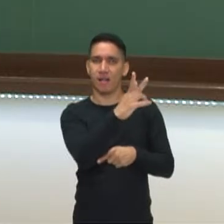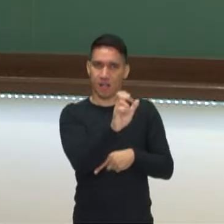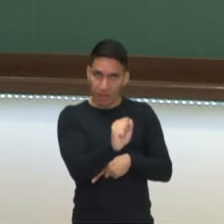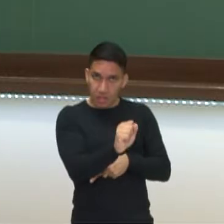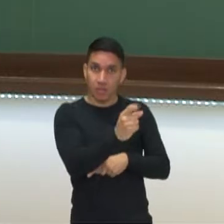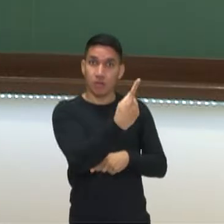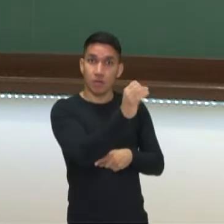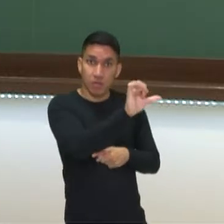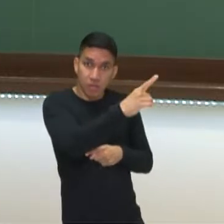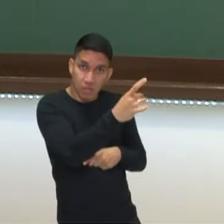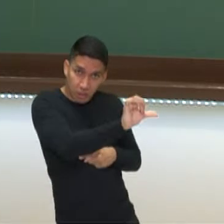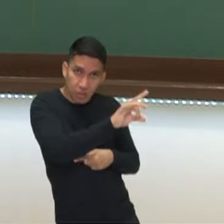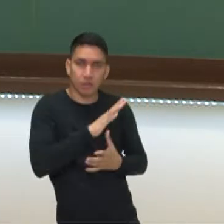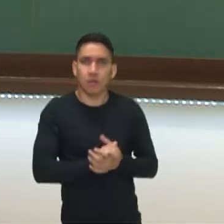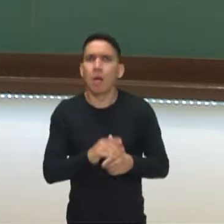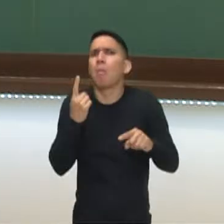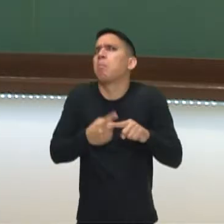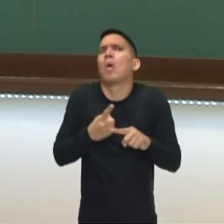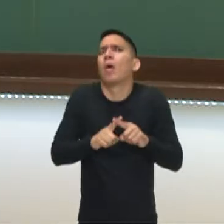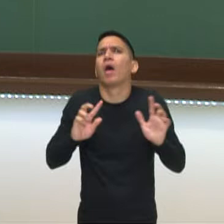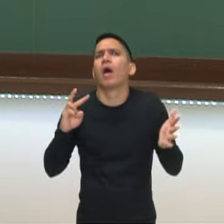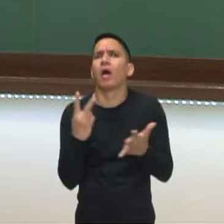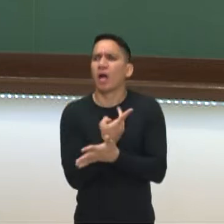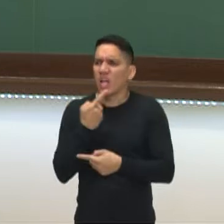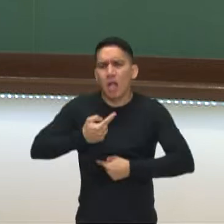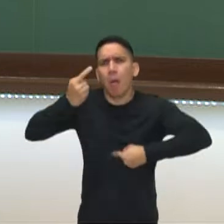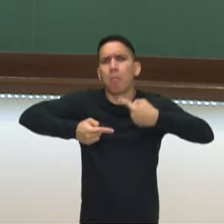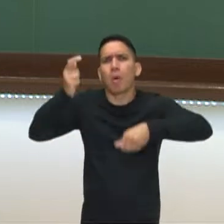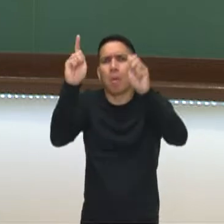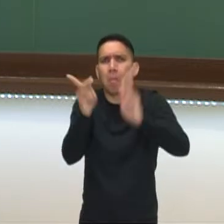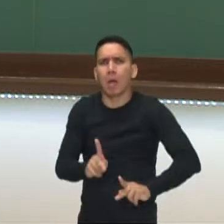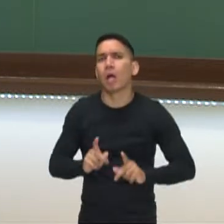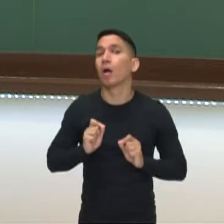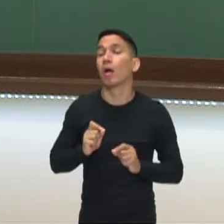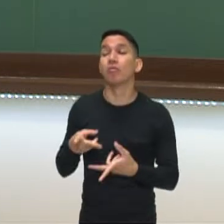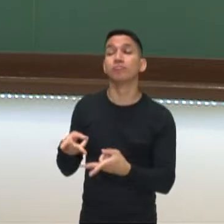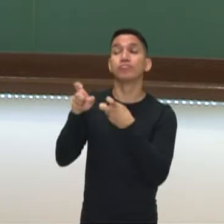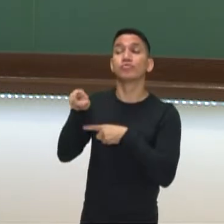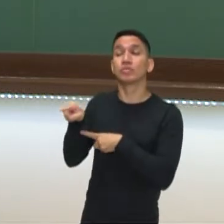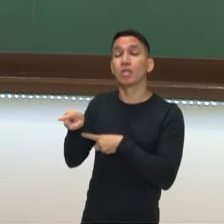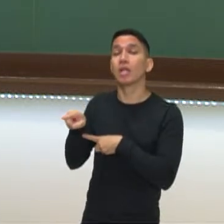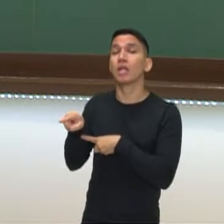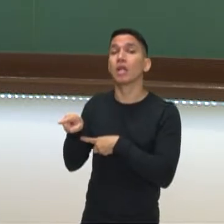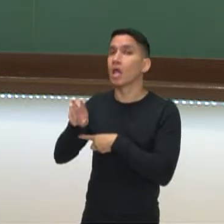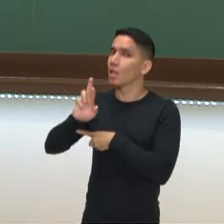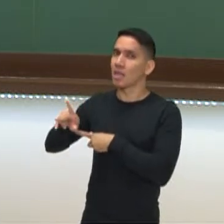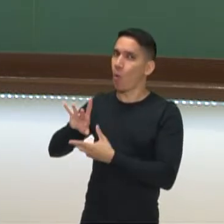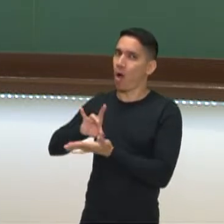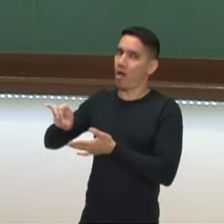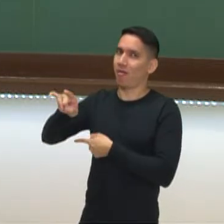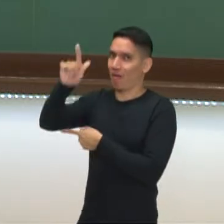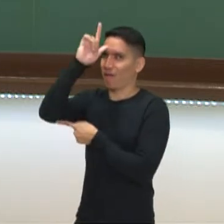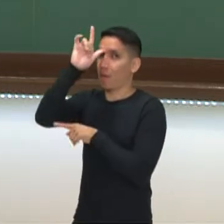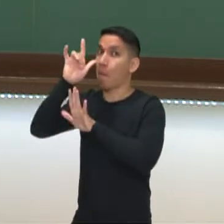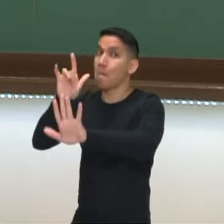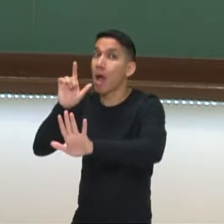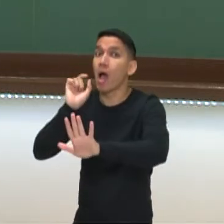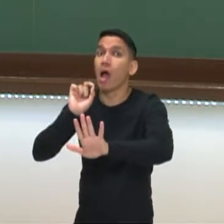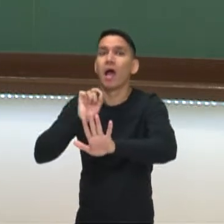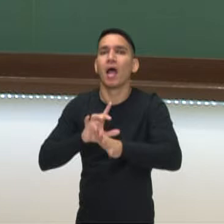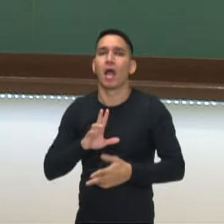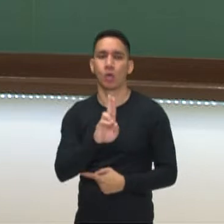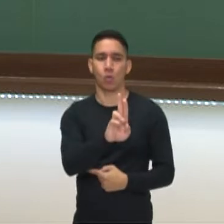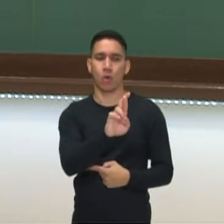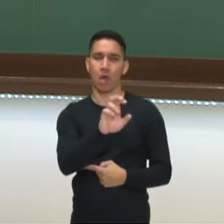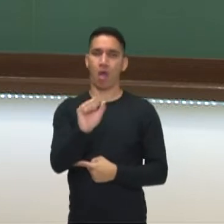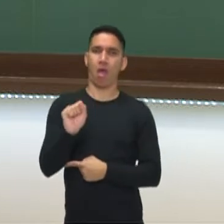Por que essa política de apaziguamento viam como grande inimigo não a Alemanha, mas a União